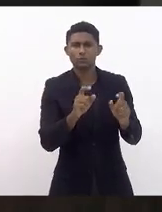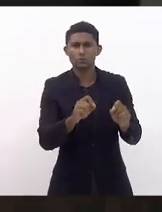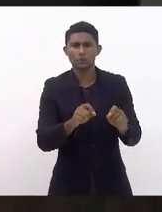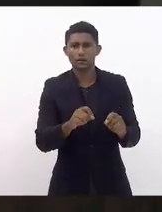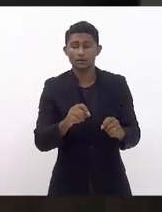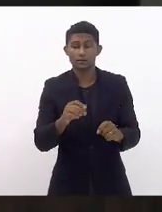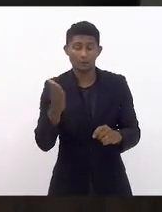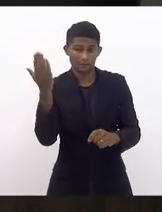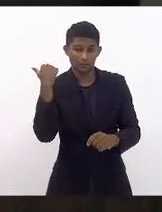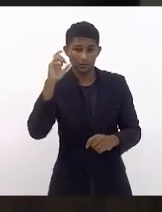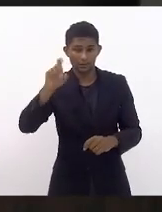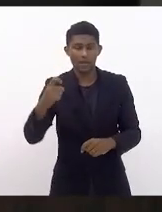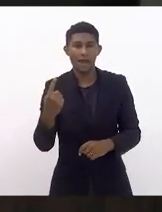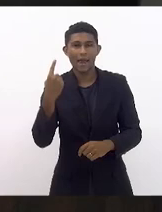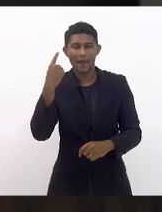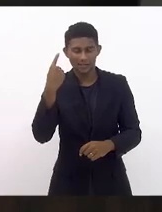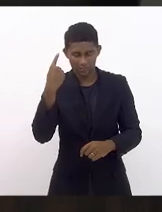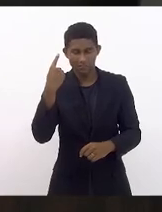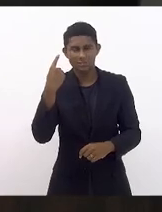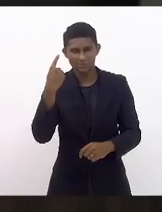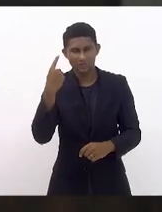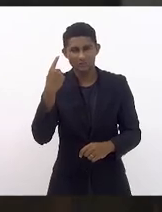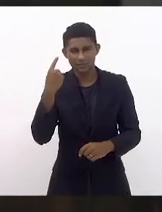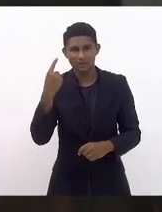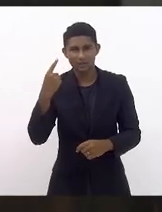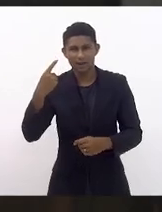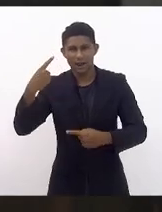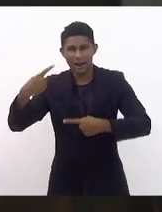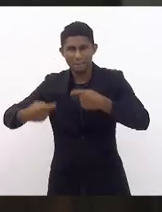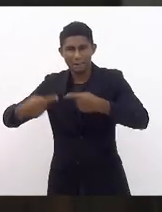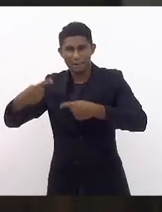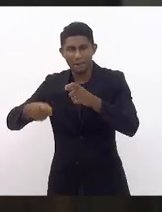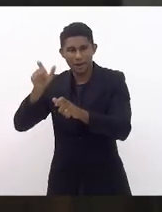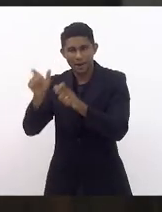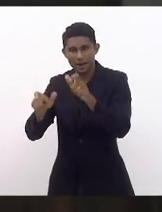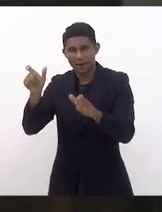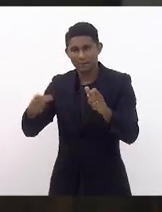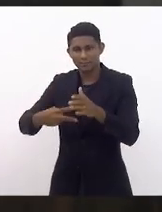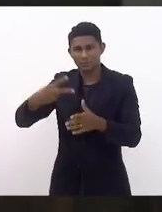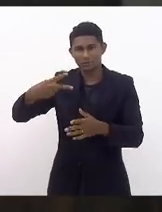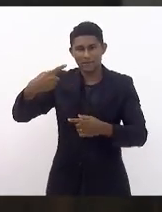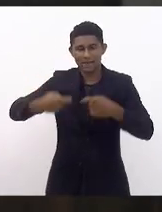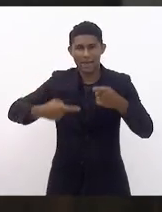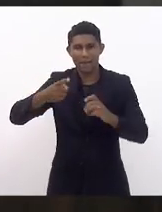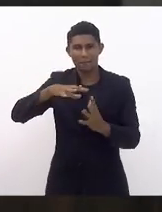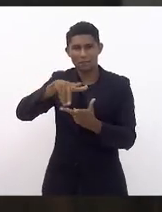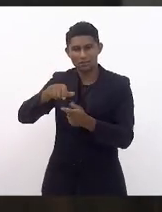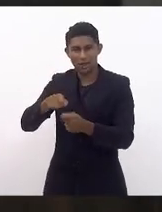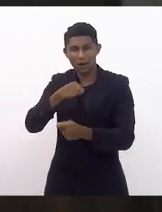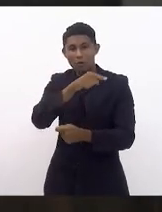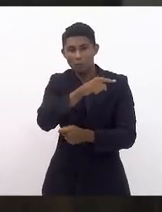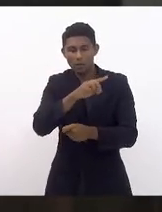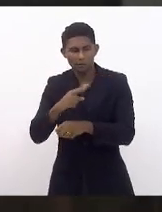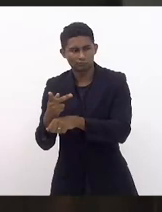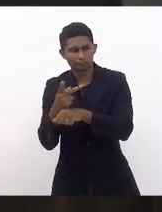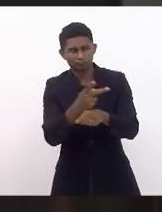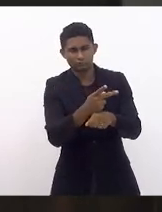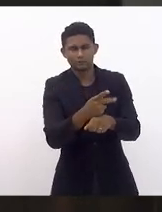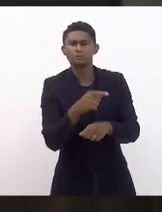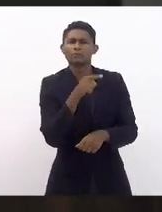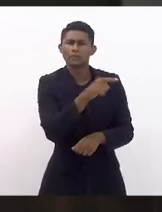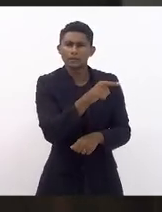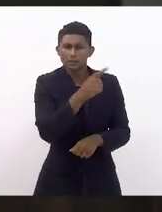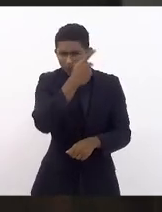da Segunda Guerra Mundial. O amor ao próximo e o desejo de fazer o bem